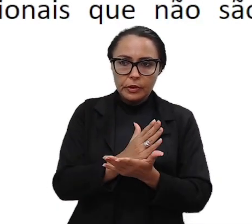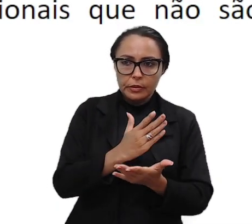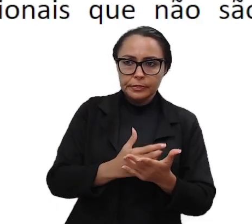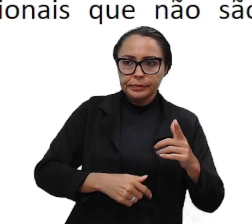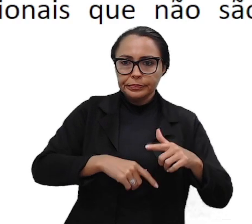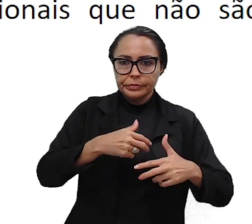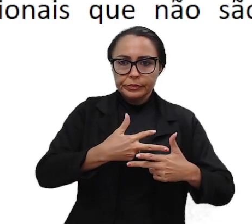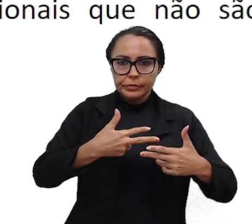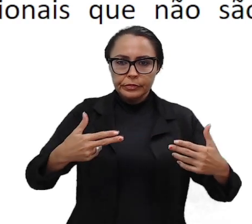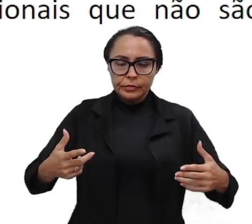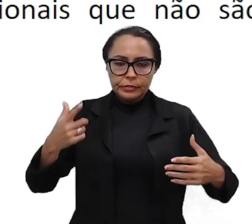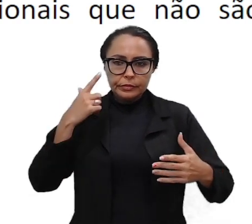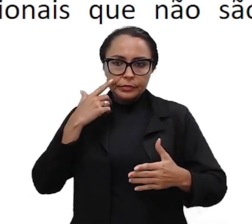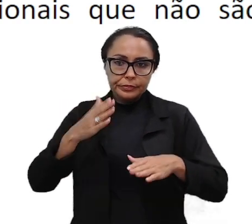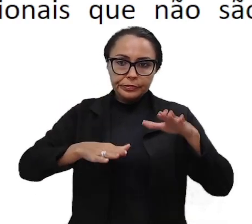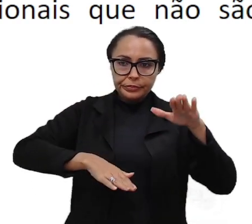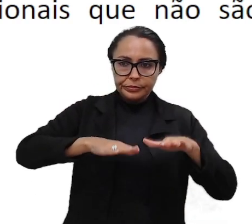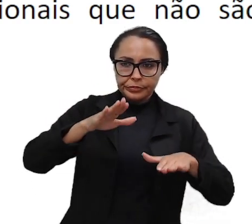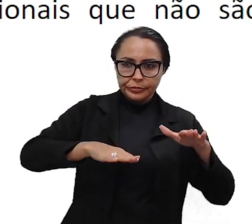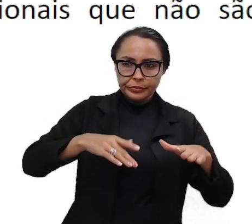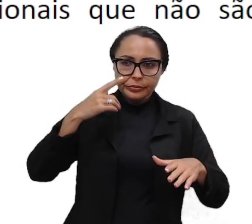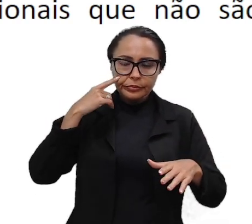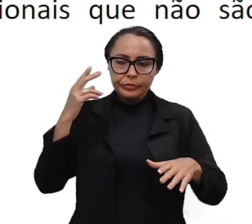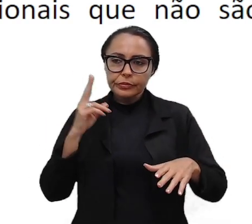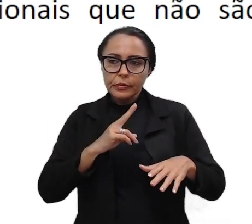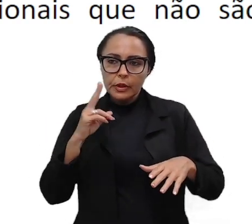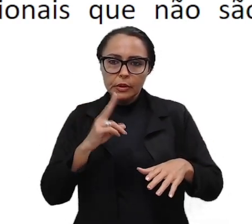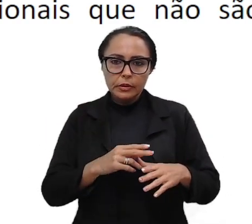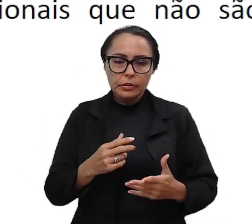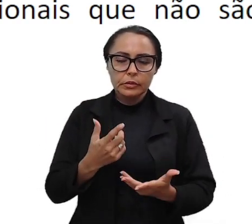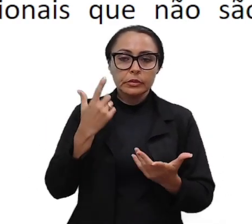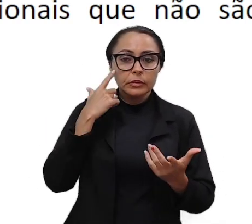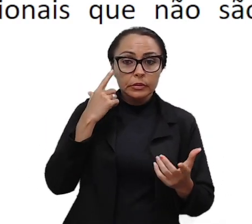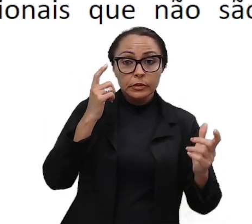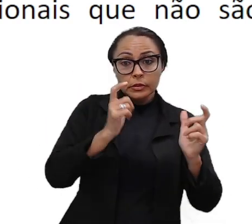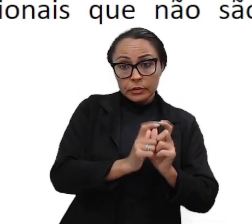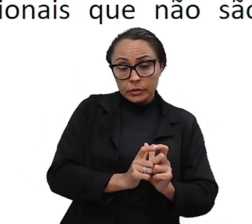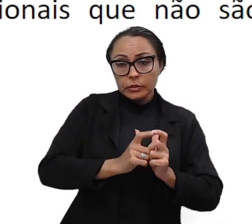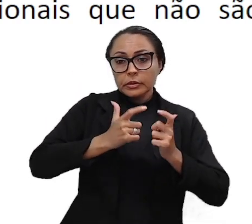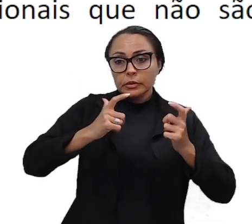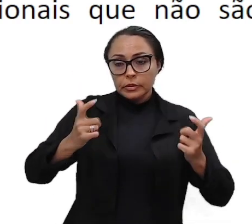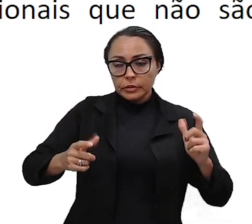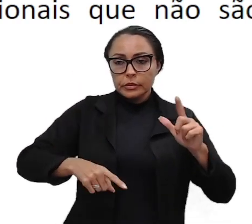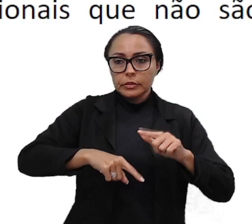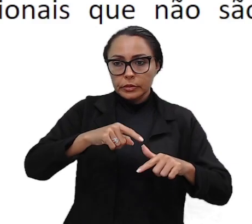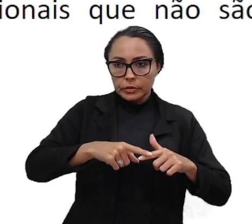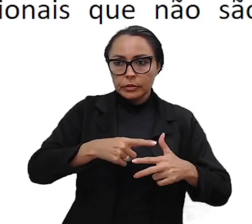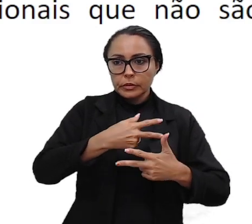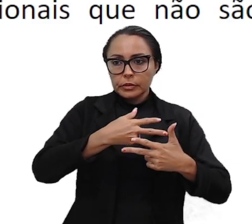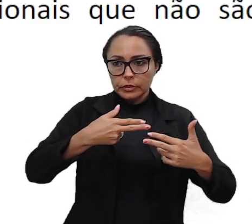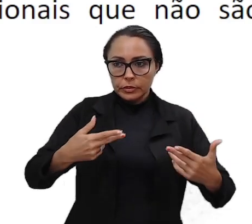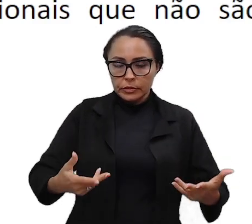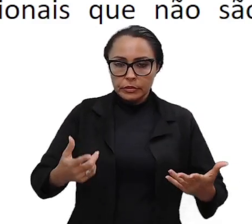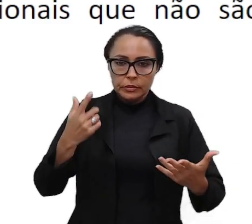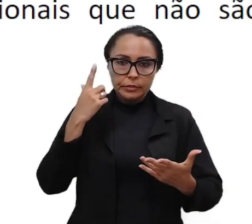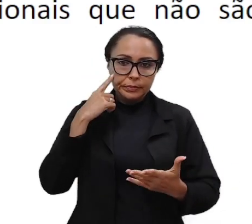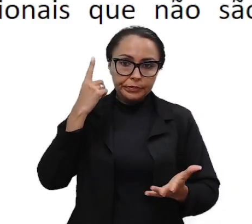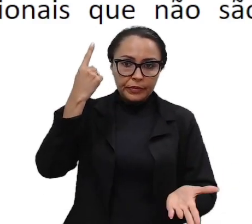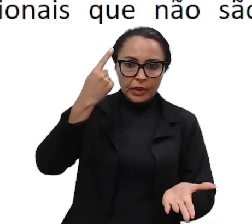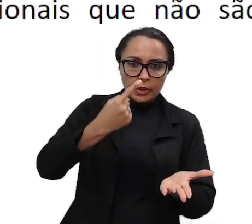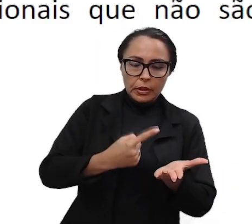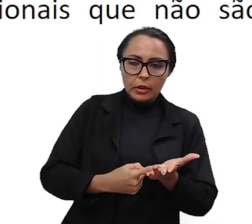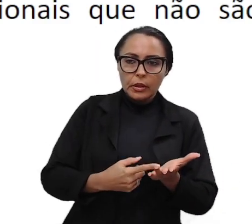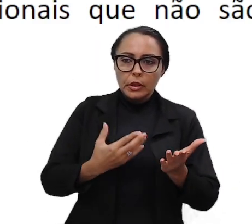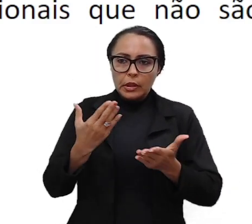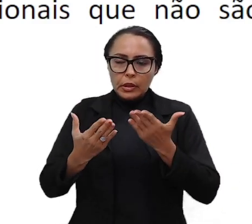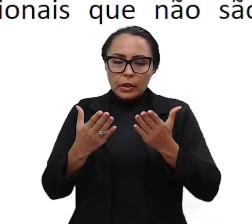não podem ser consumidos dependendo imediatamente da produção. Ou seja, a grande maioria dos produtos são consumidos de acordo com as